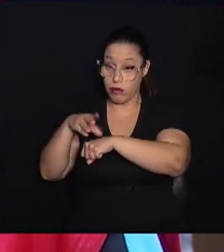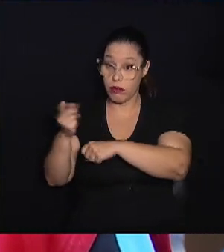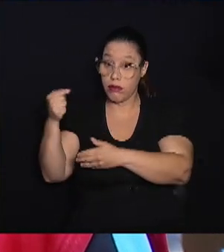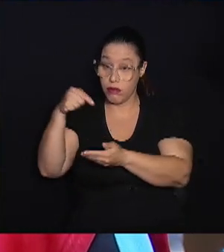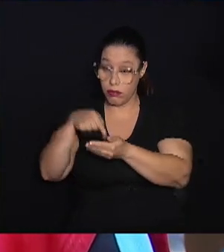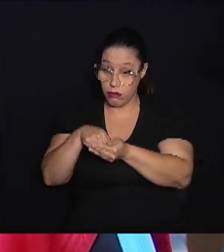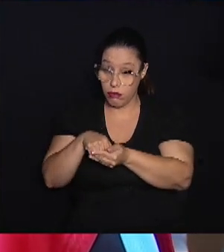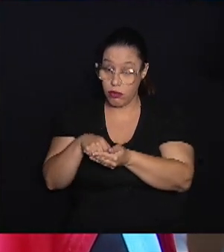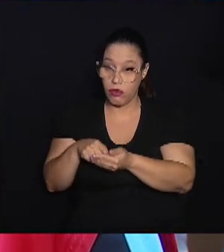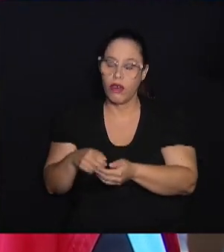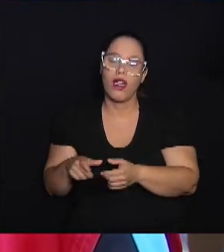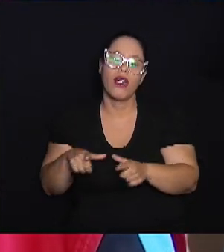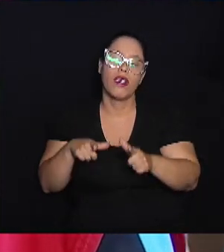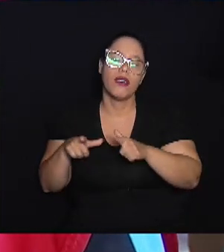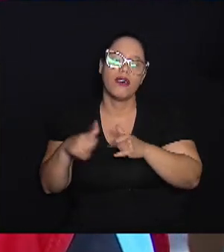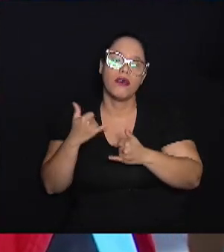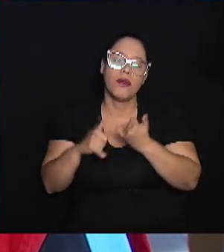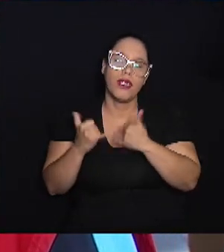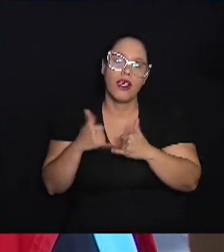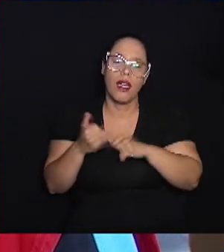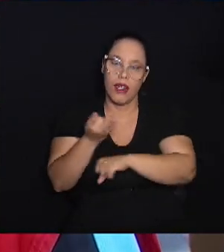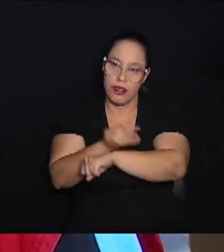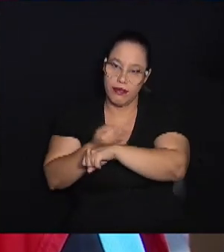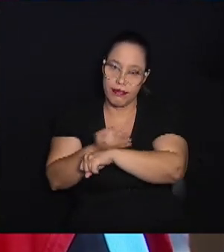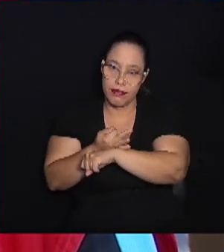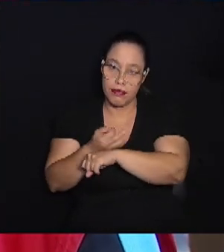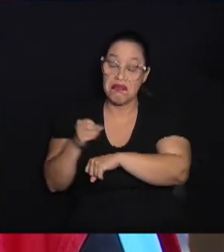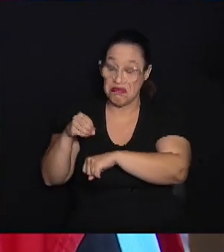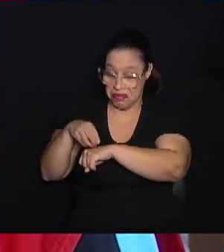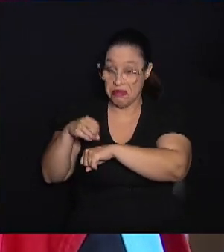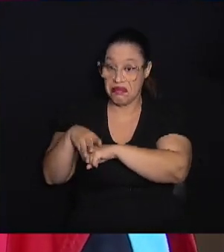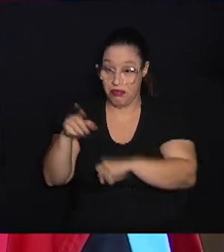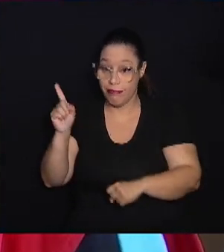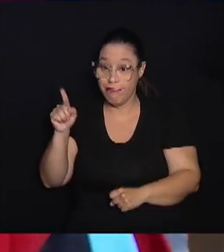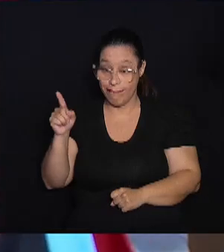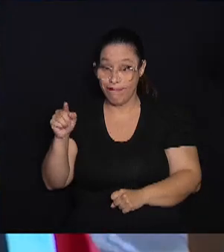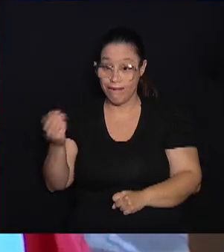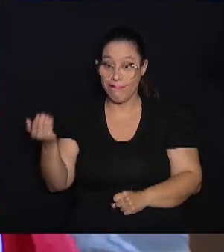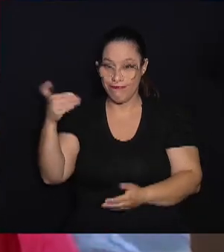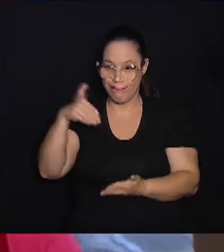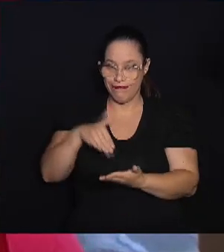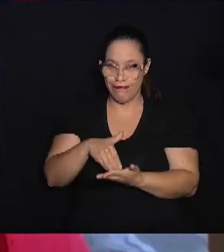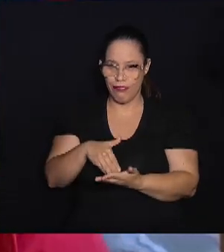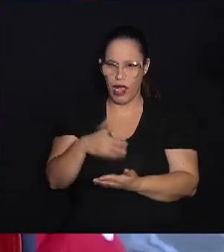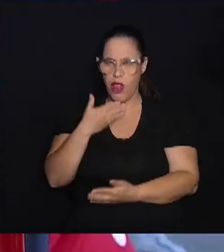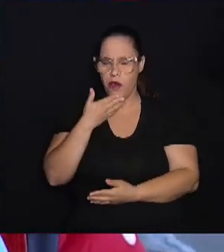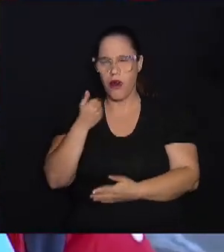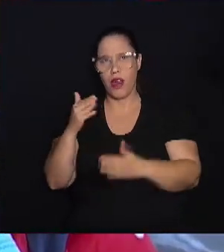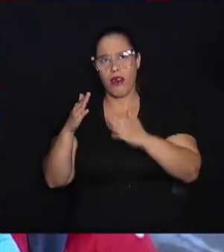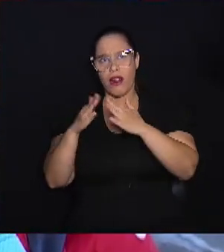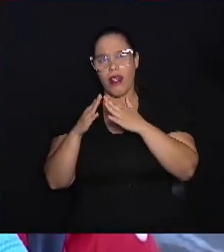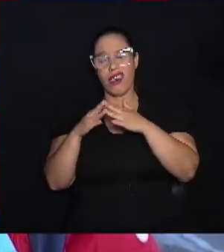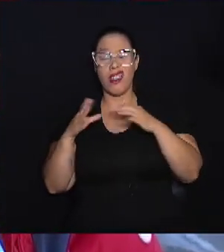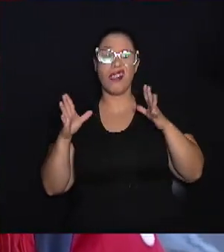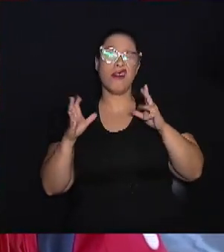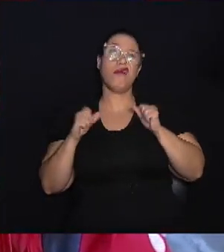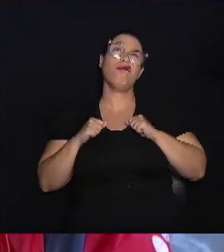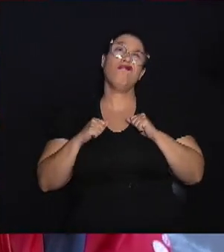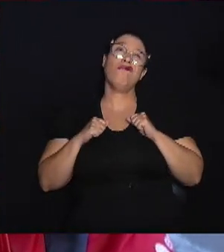para mais crianças se divertirem nas férias? Eu indico muito, pode vir. Melhor do que ficar em casa não fazendo nada, né?